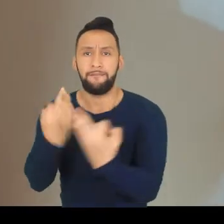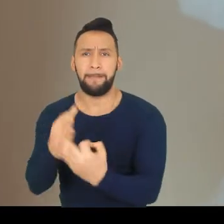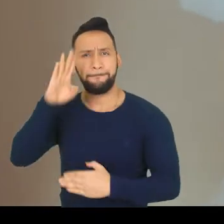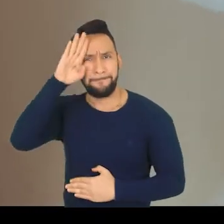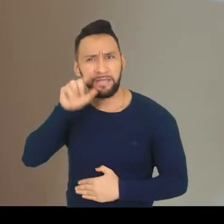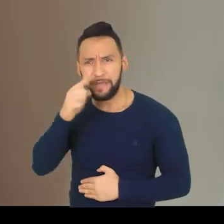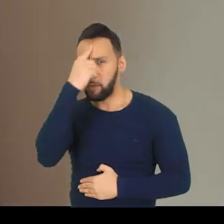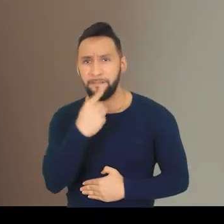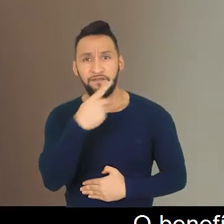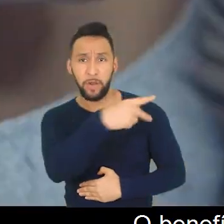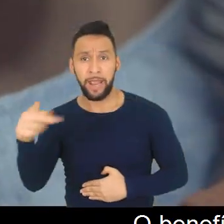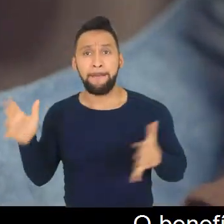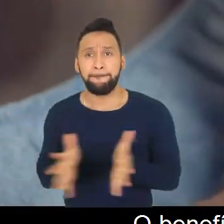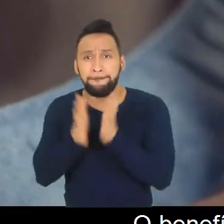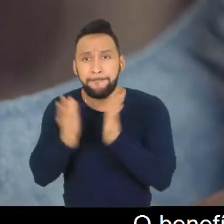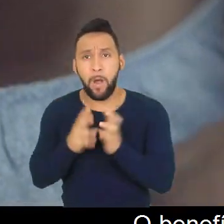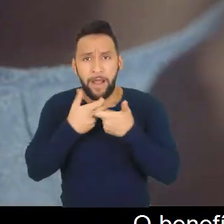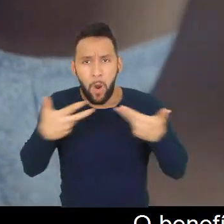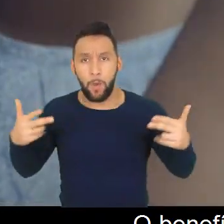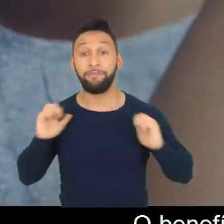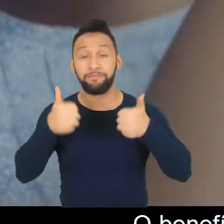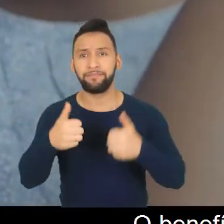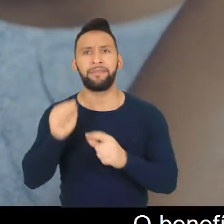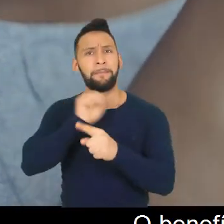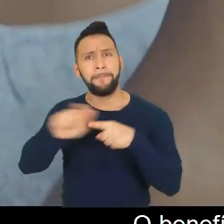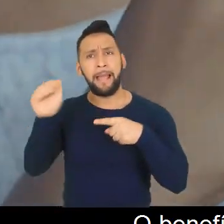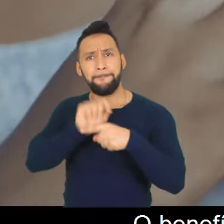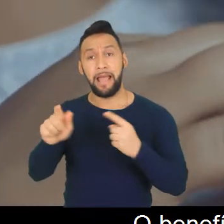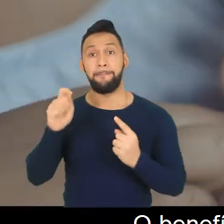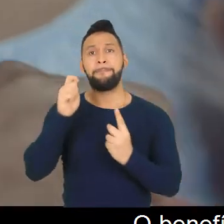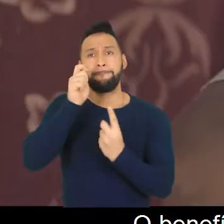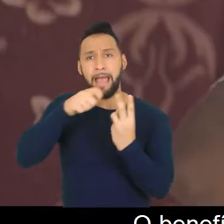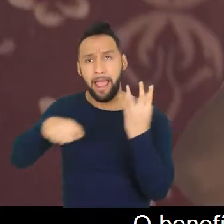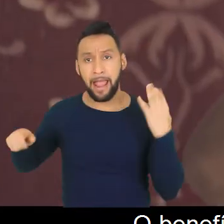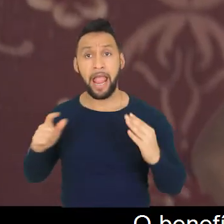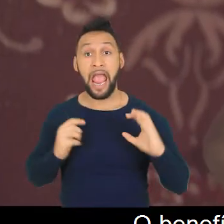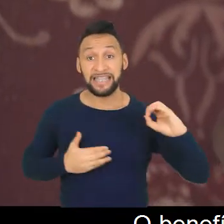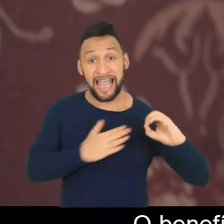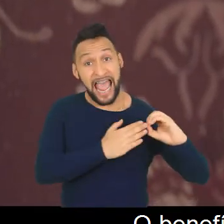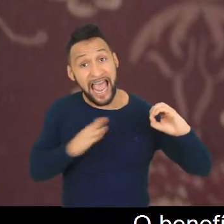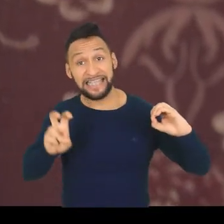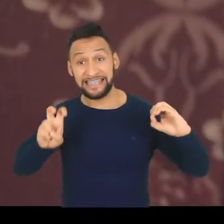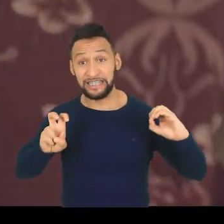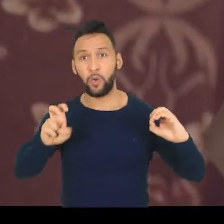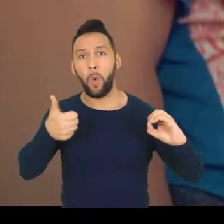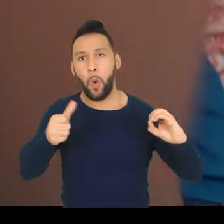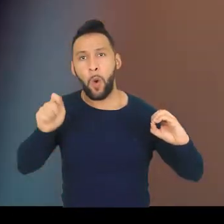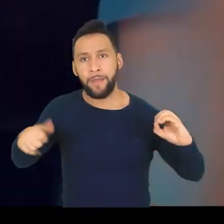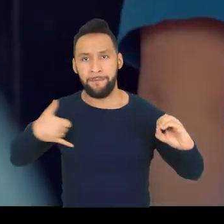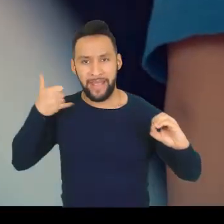de vulnerabilidade. O benefício é pago mensalmente a famílias com crianças de 0 a 5 anos e 11 meses,